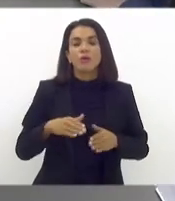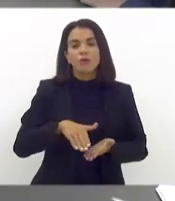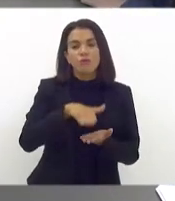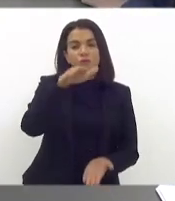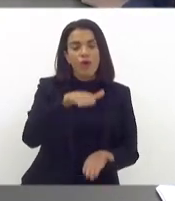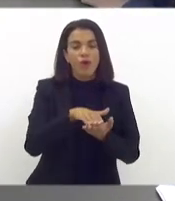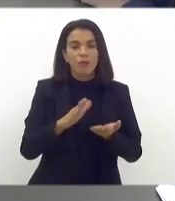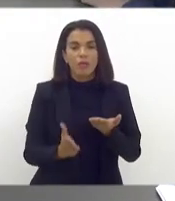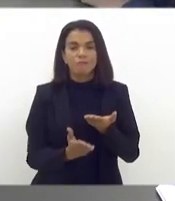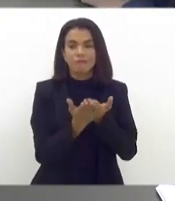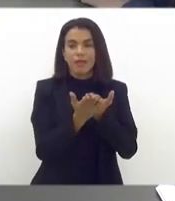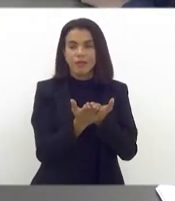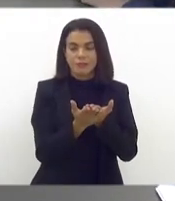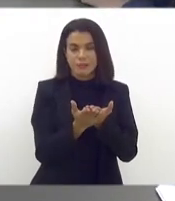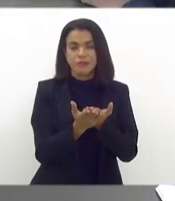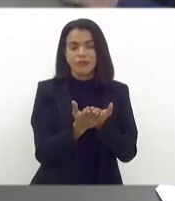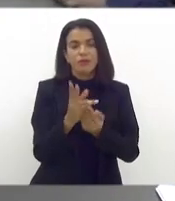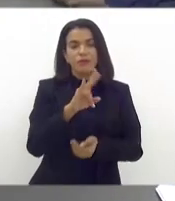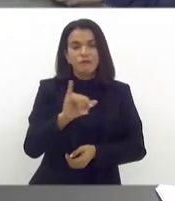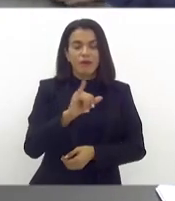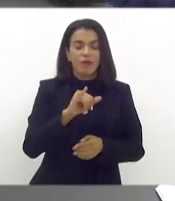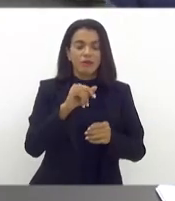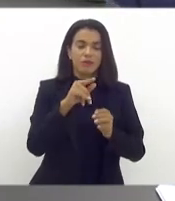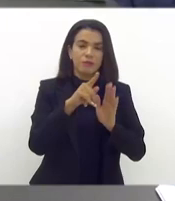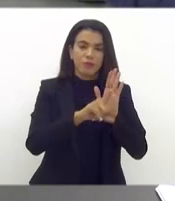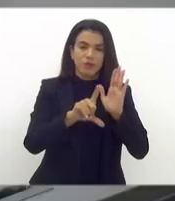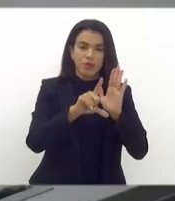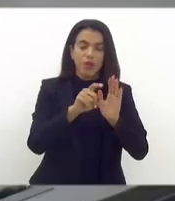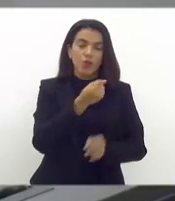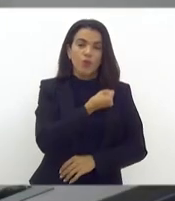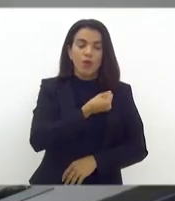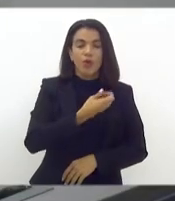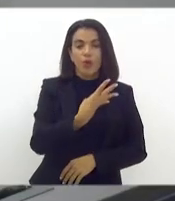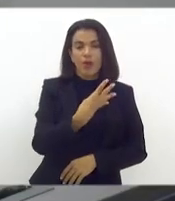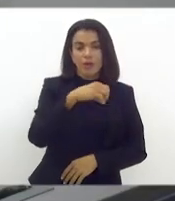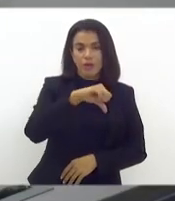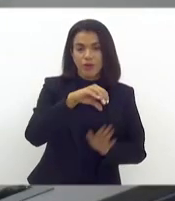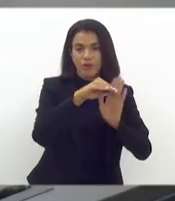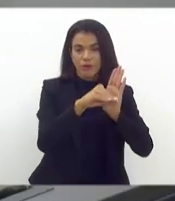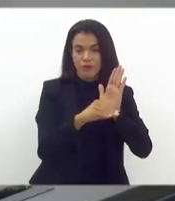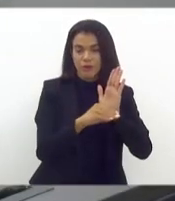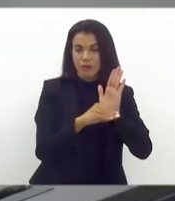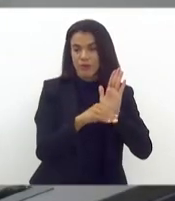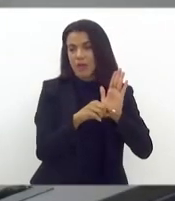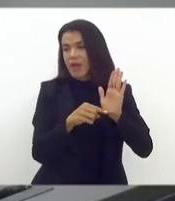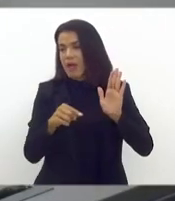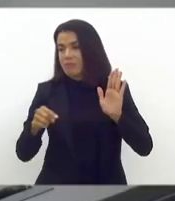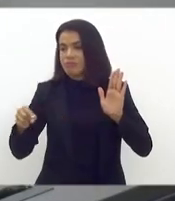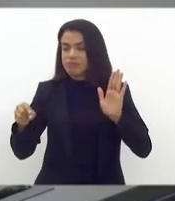pela anexação, que vai do projeto item 49 da pauta